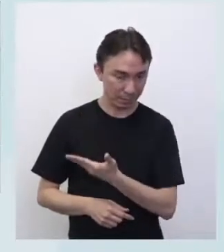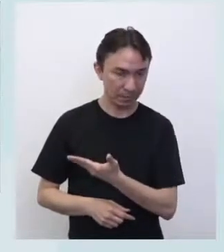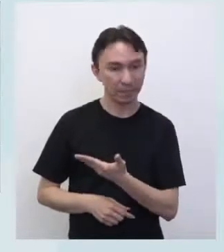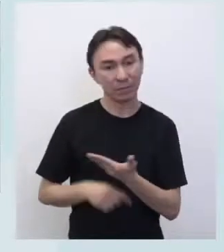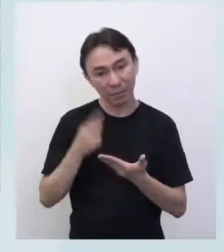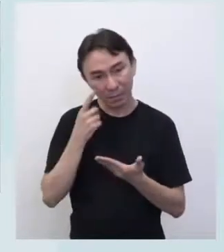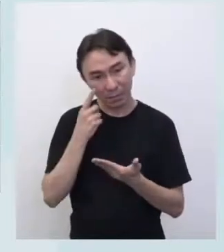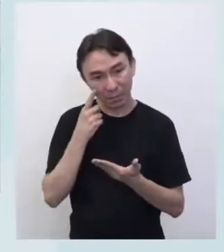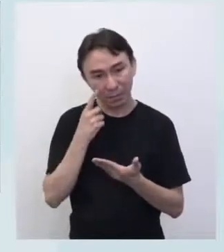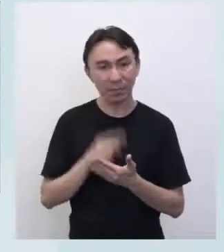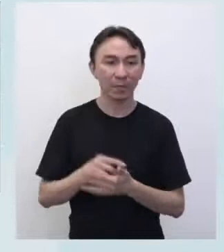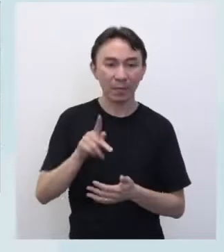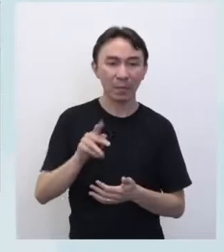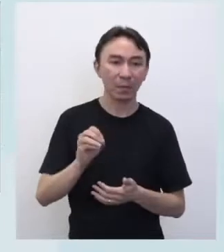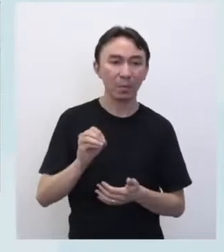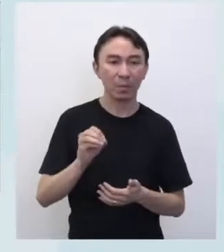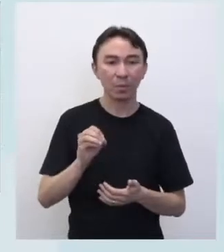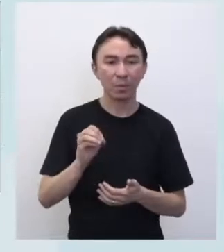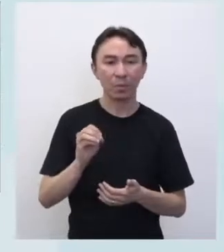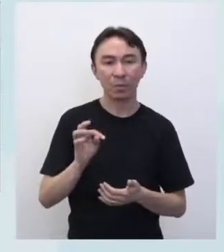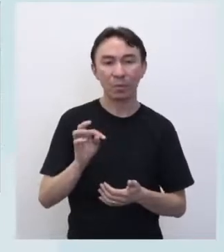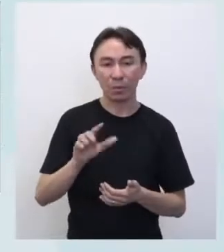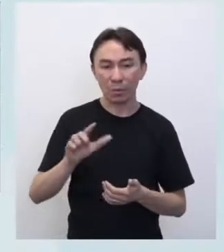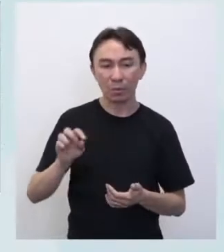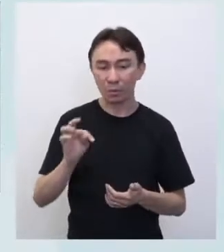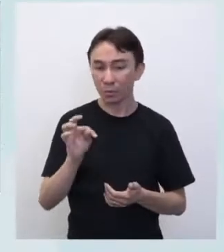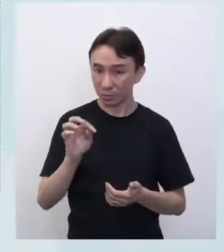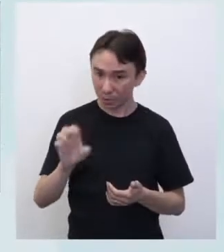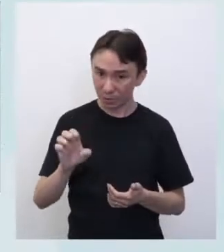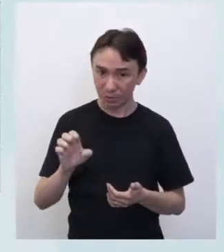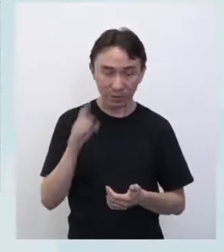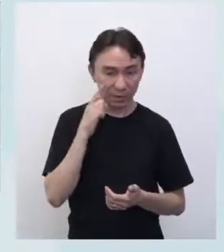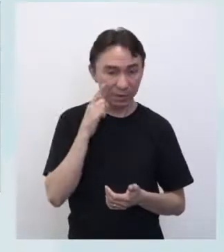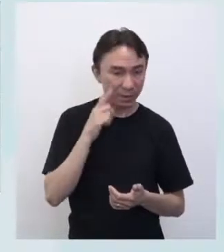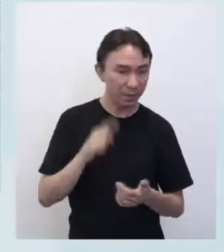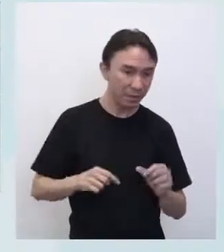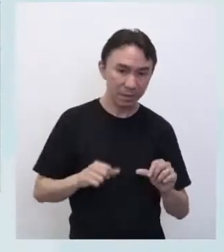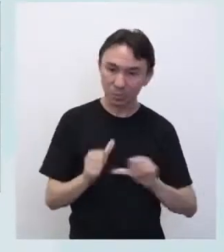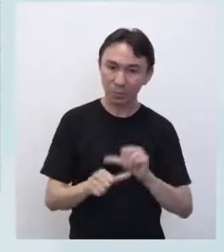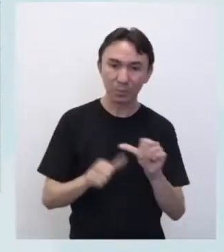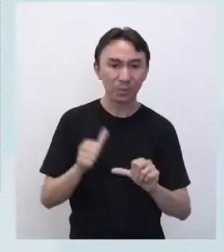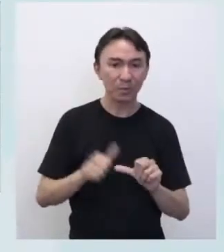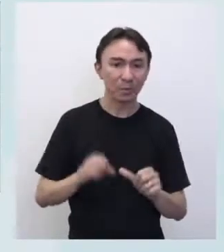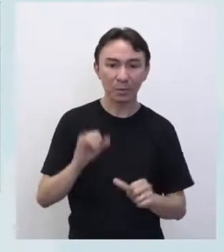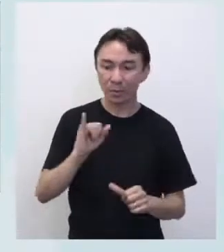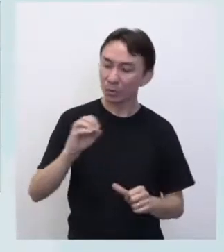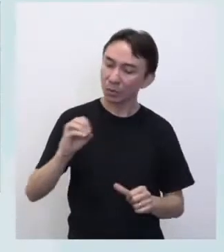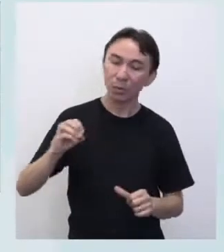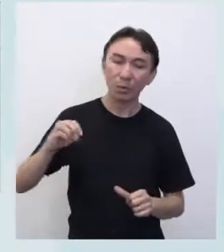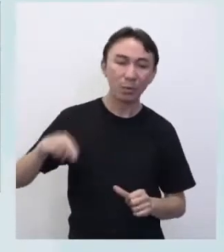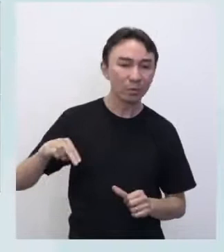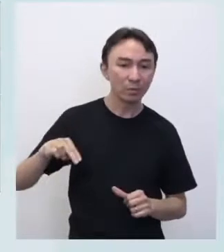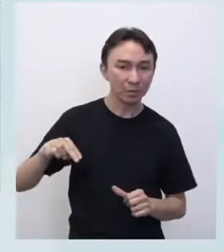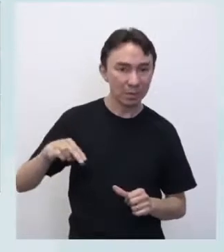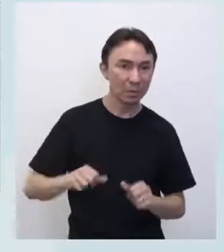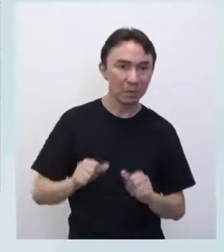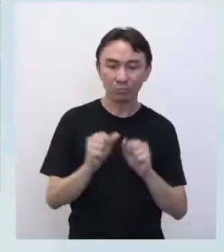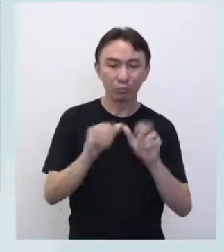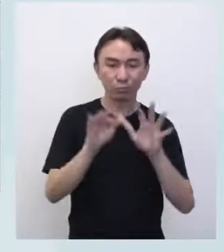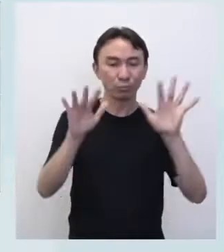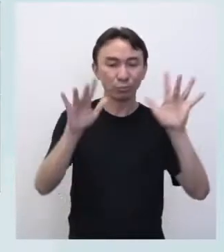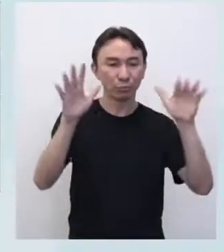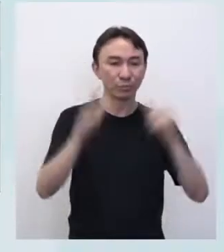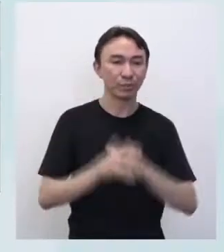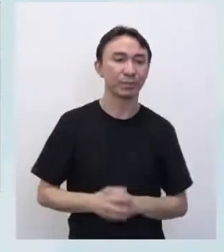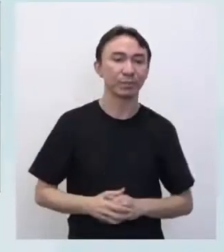lá pollute, que é um verbo, poluir, virou pollution. Poluição, né? Particular,